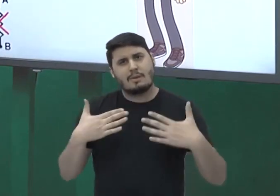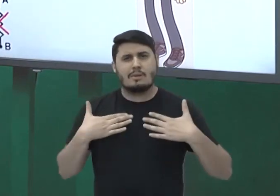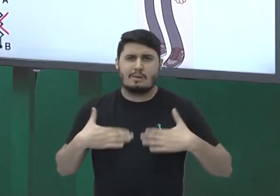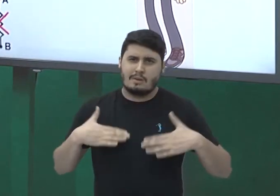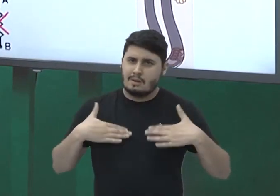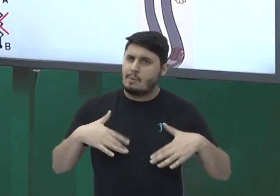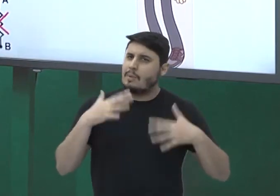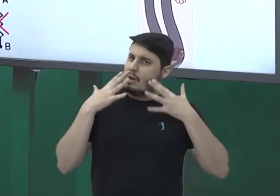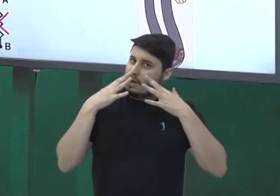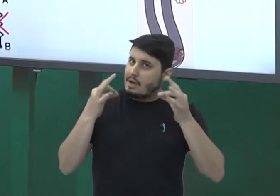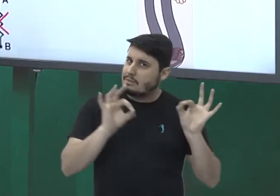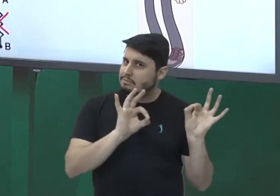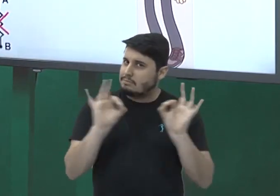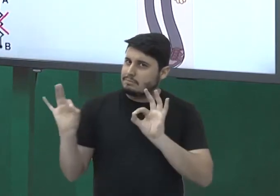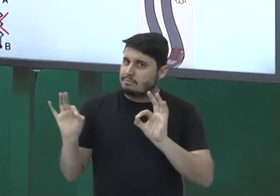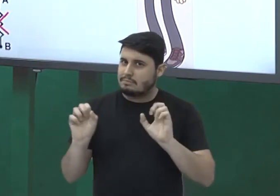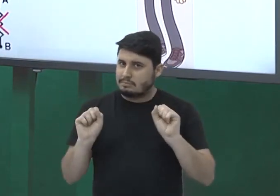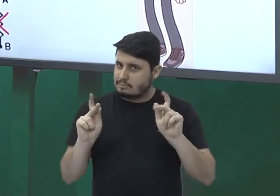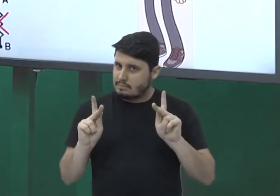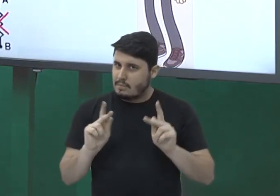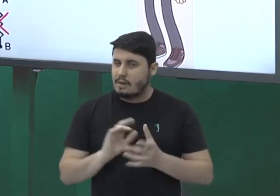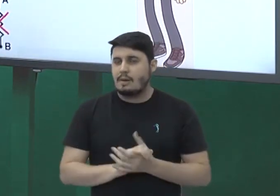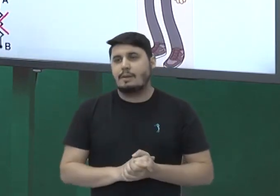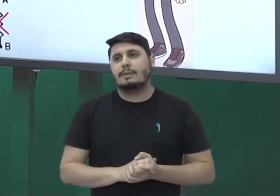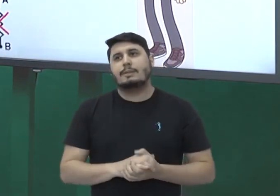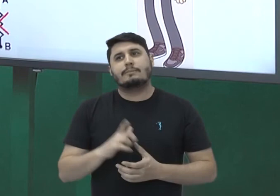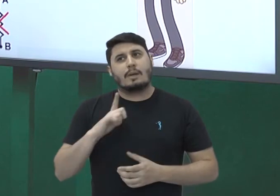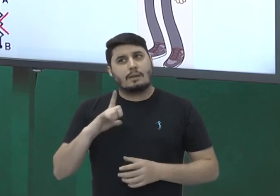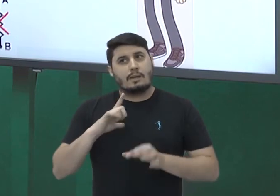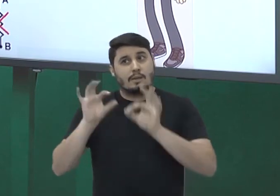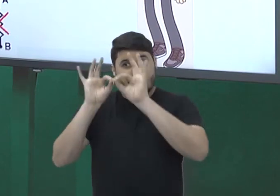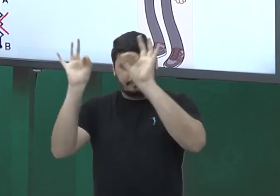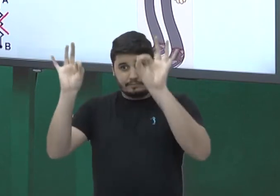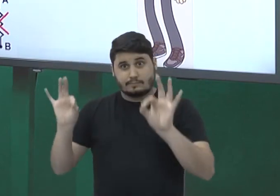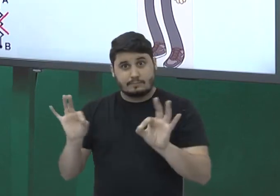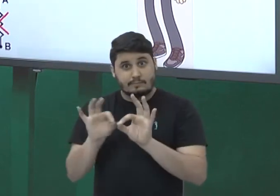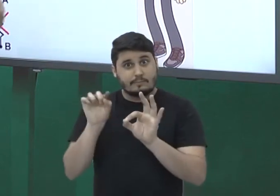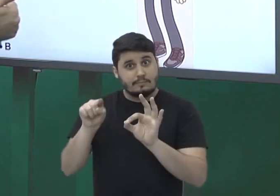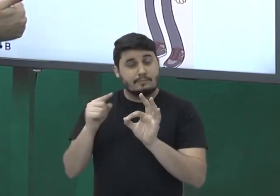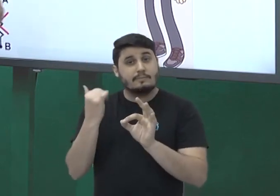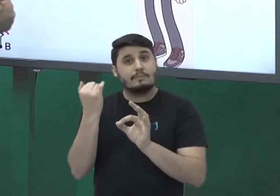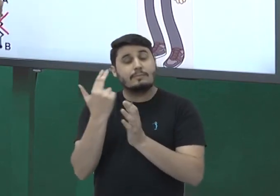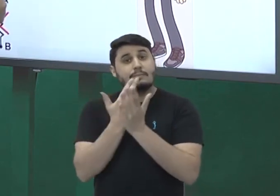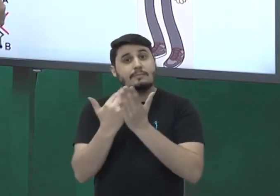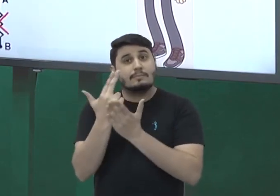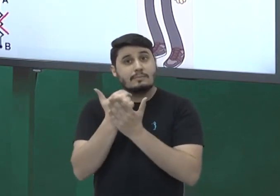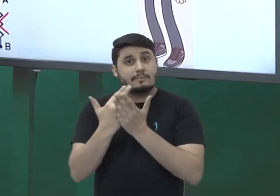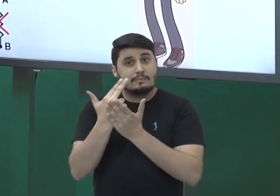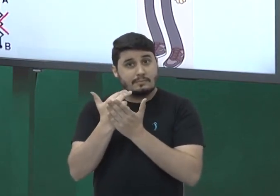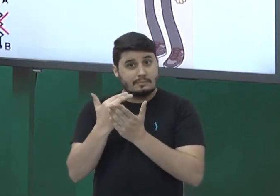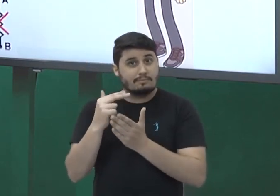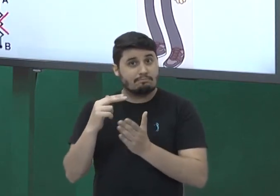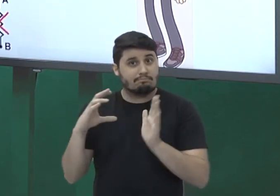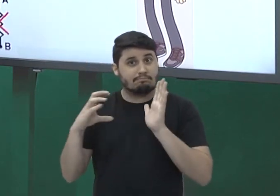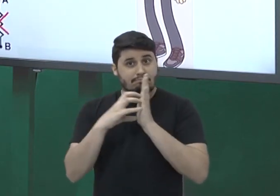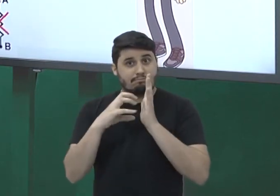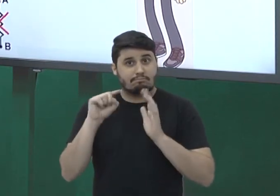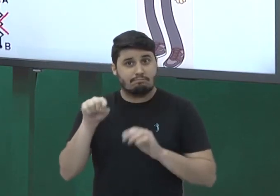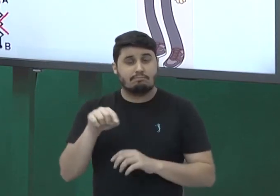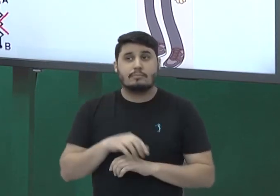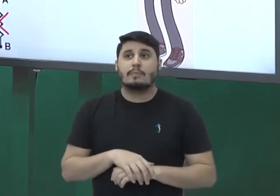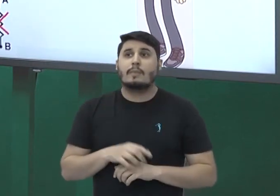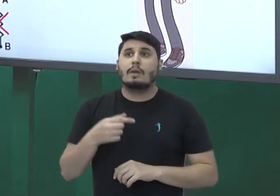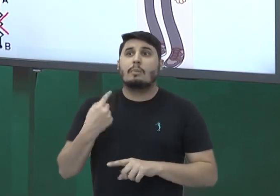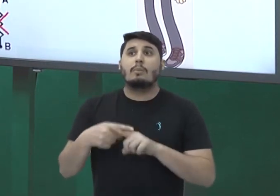Eu tenho esse circuito como foi mostrado na figura, tá? O que é que acontece? Quando eu toco aqui na tela A chave vai